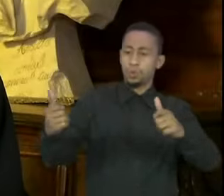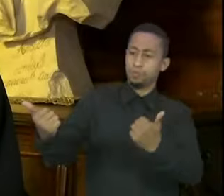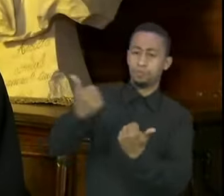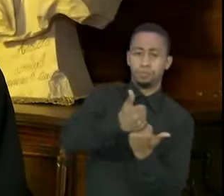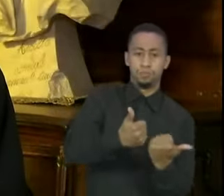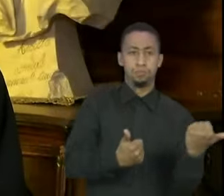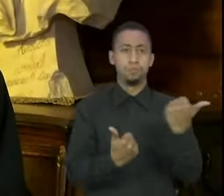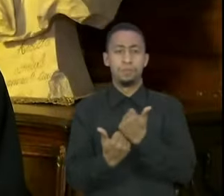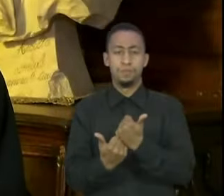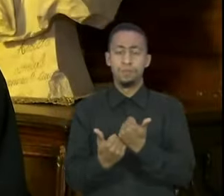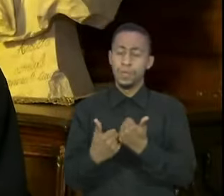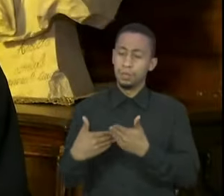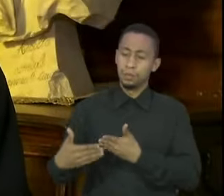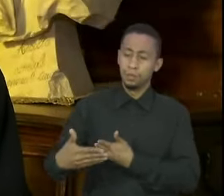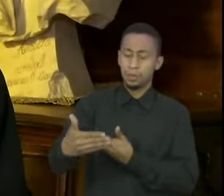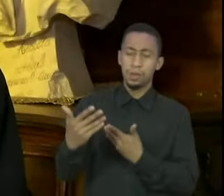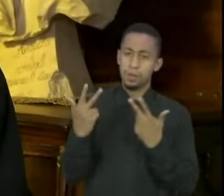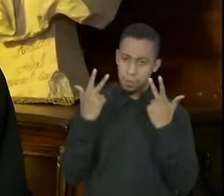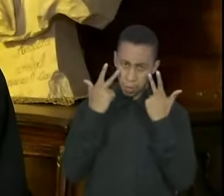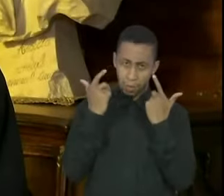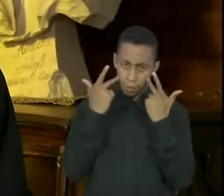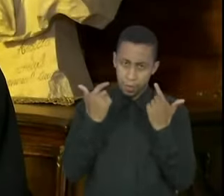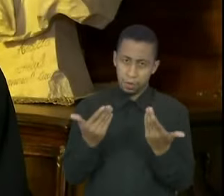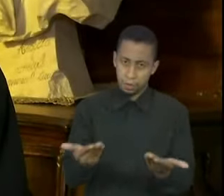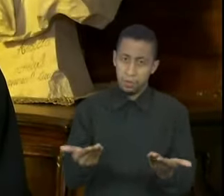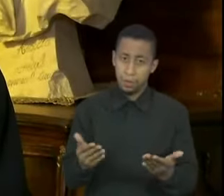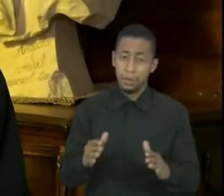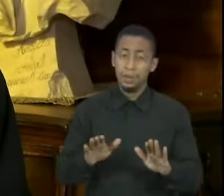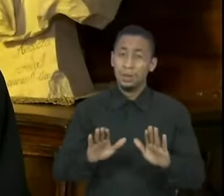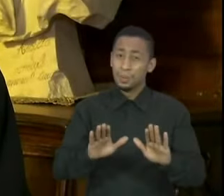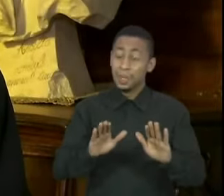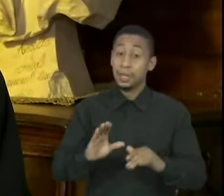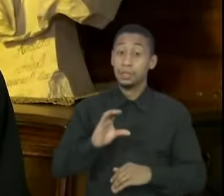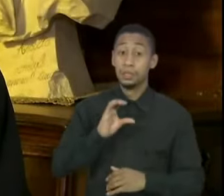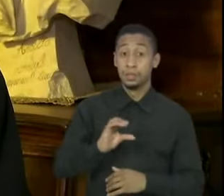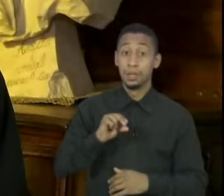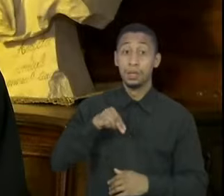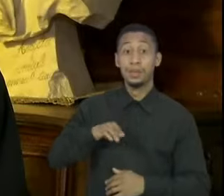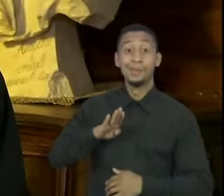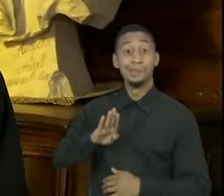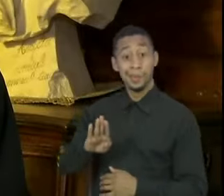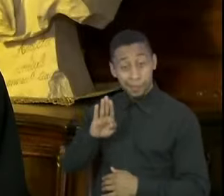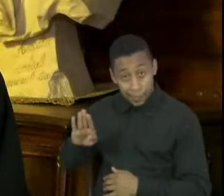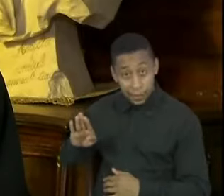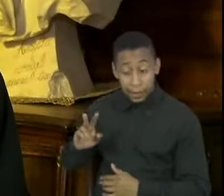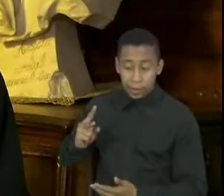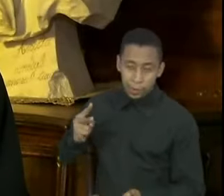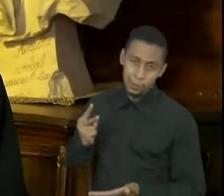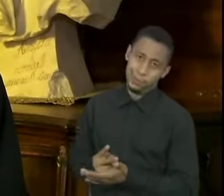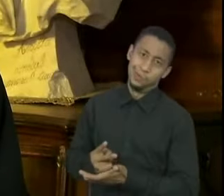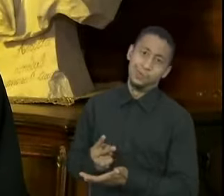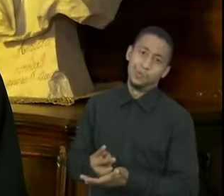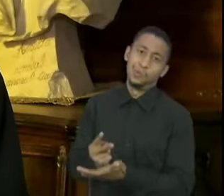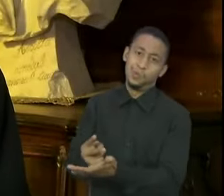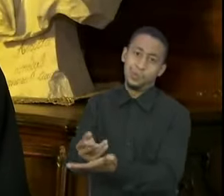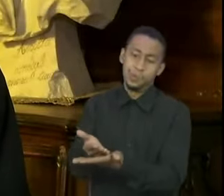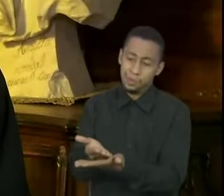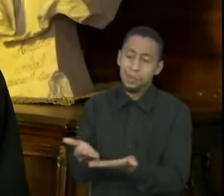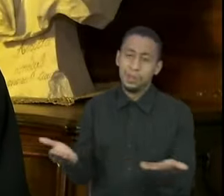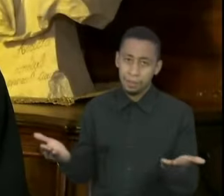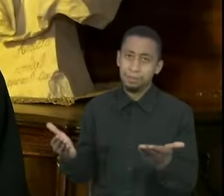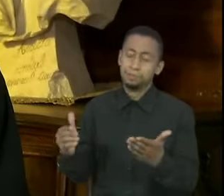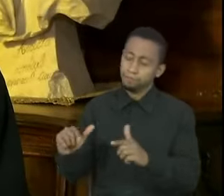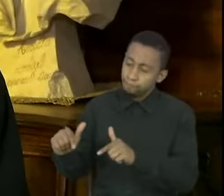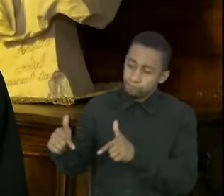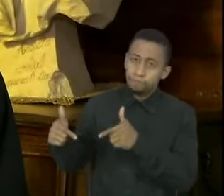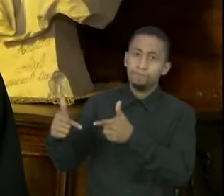considero até normal mas é que O que é pea sempre bebê ela continua no meu modo de ver